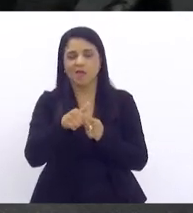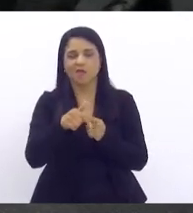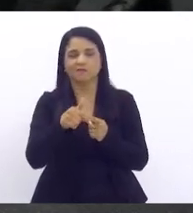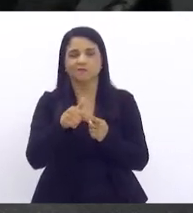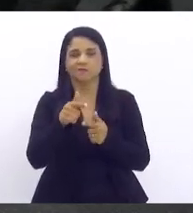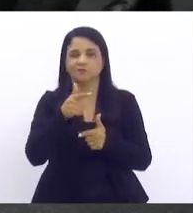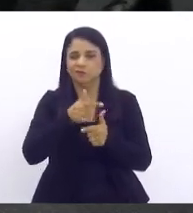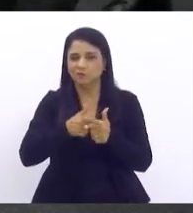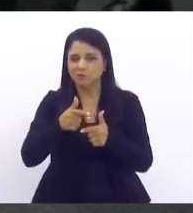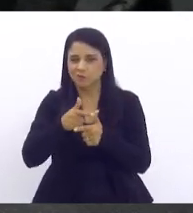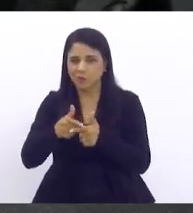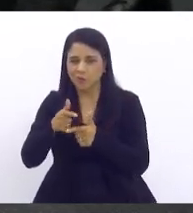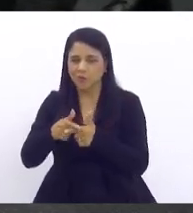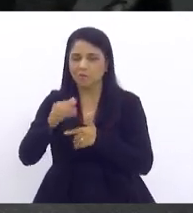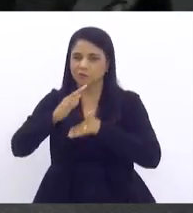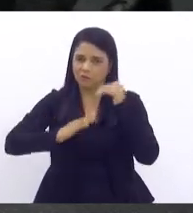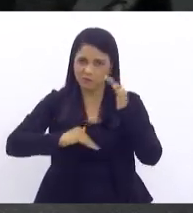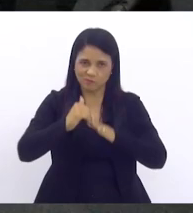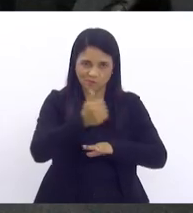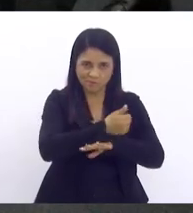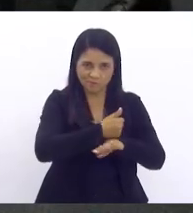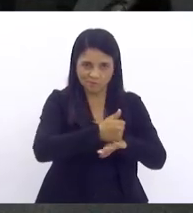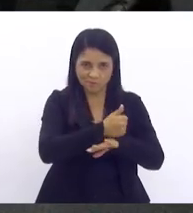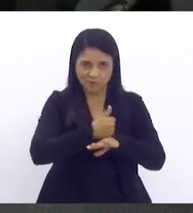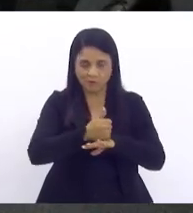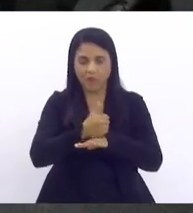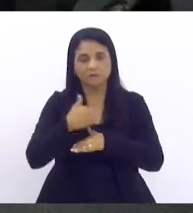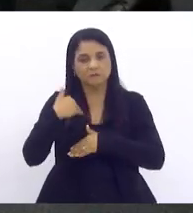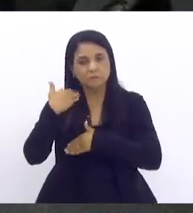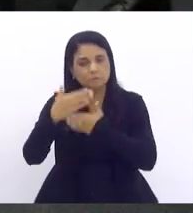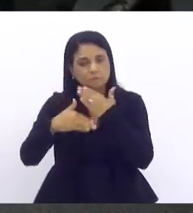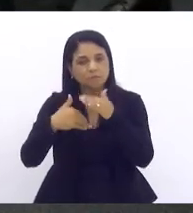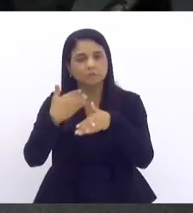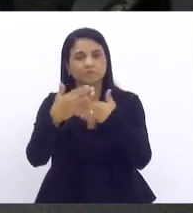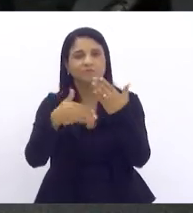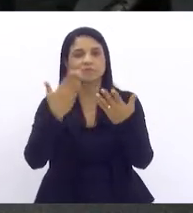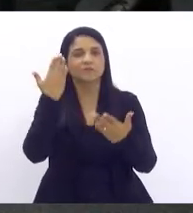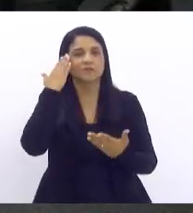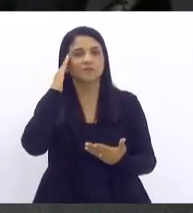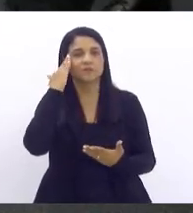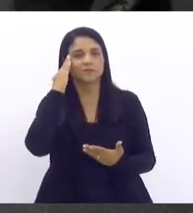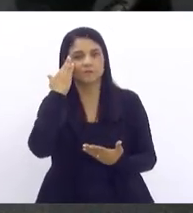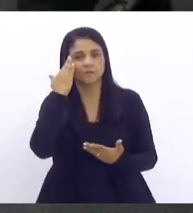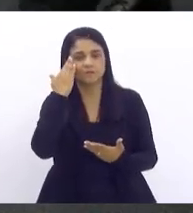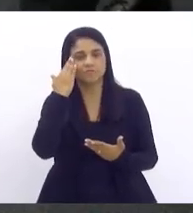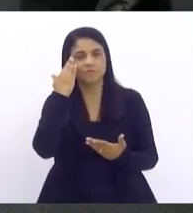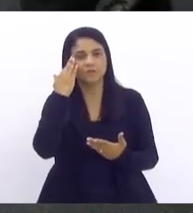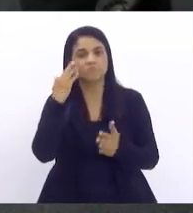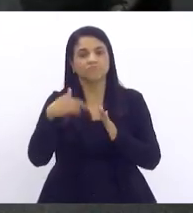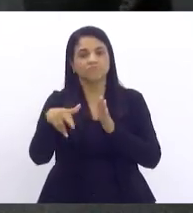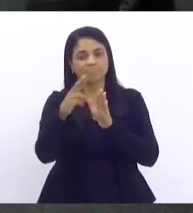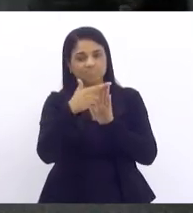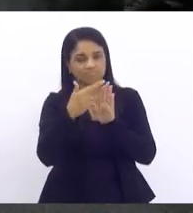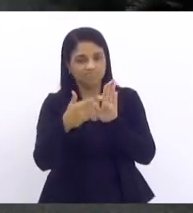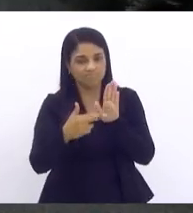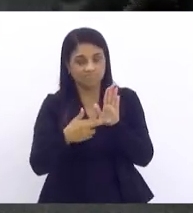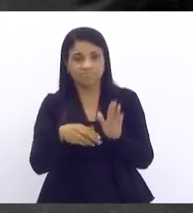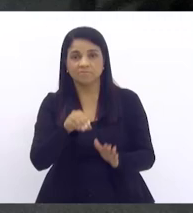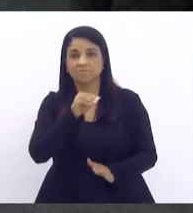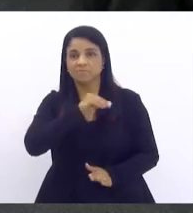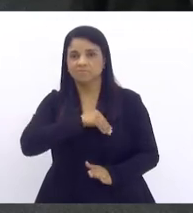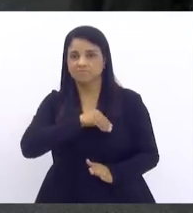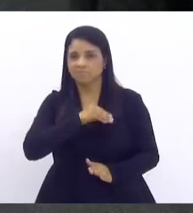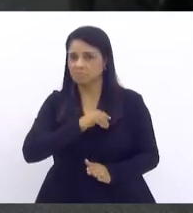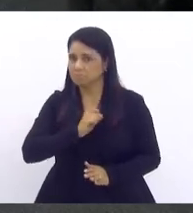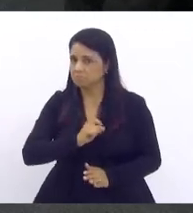desses profissionais e avança no nosso entendimento no sentido de estabelecer uma remuneração, além de maior,